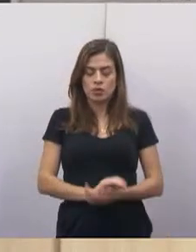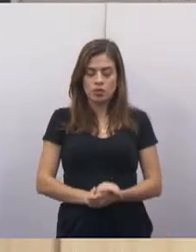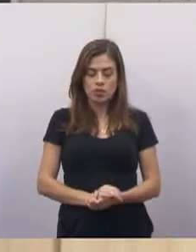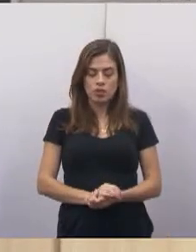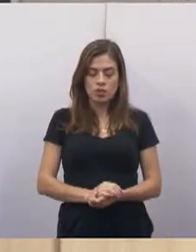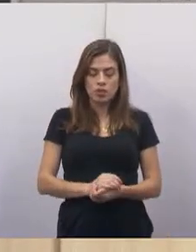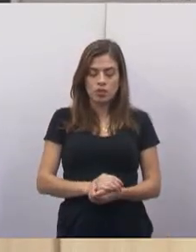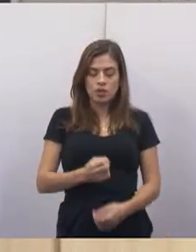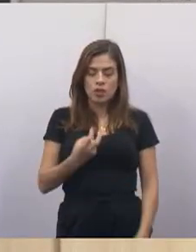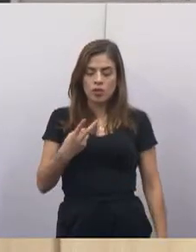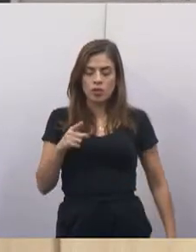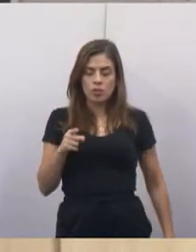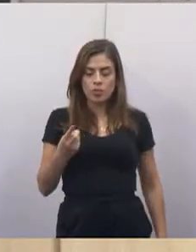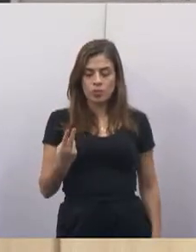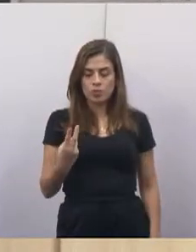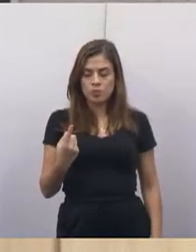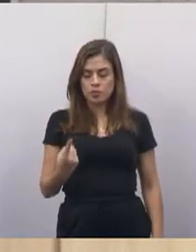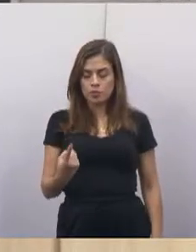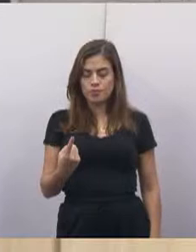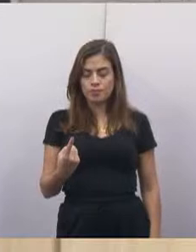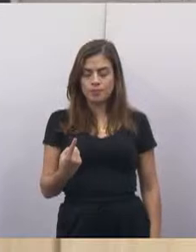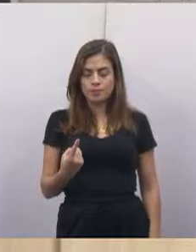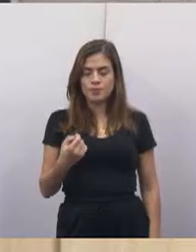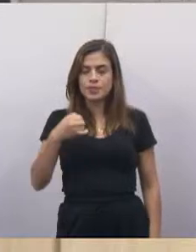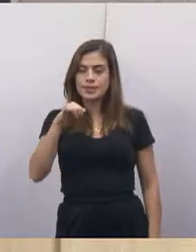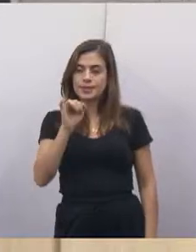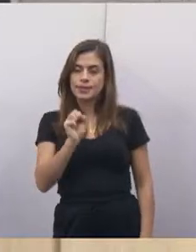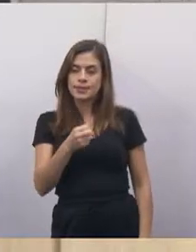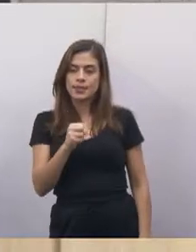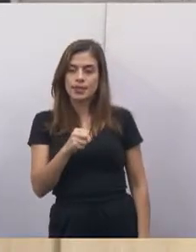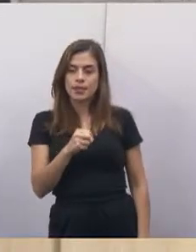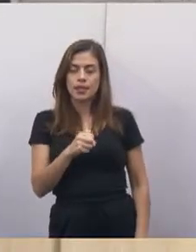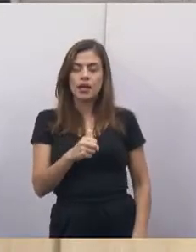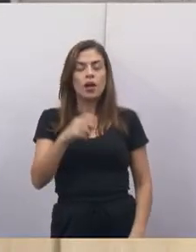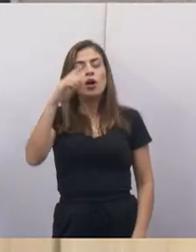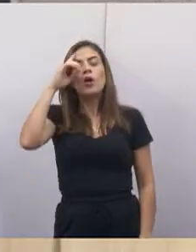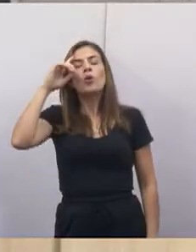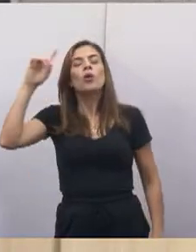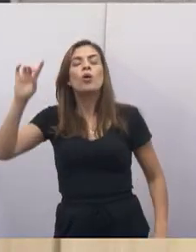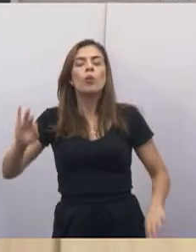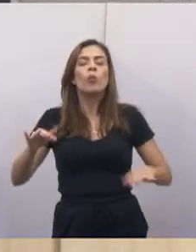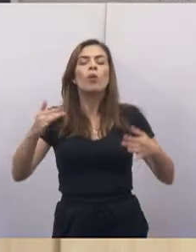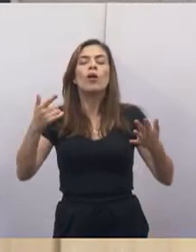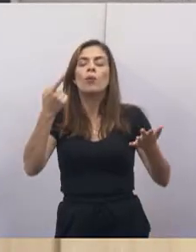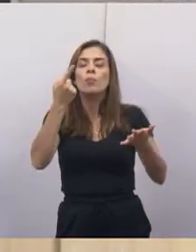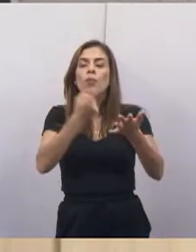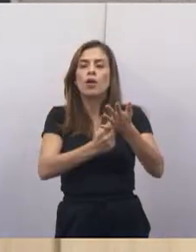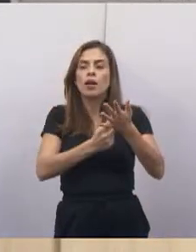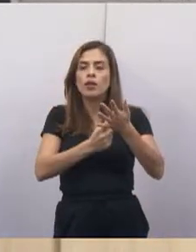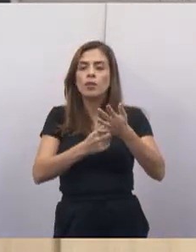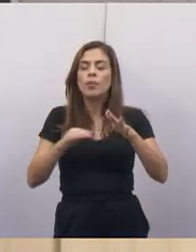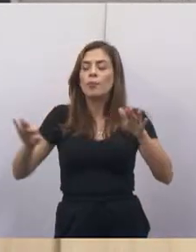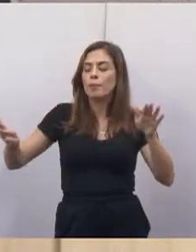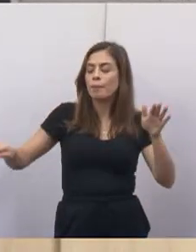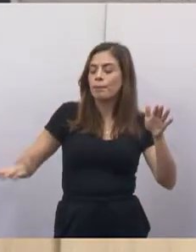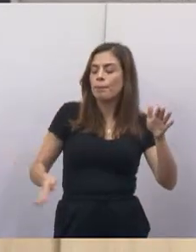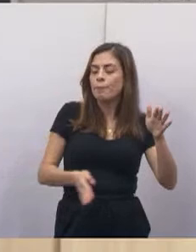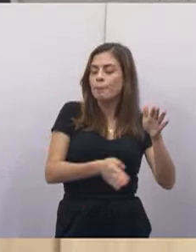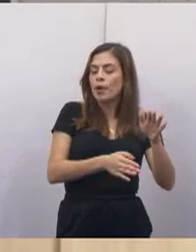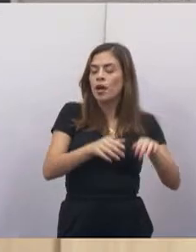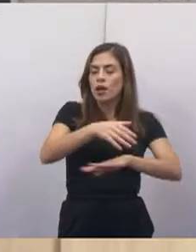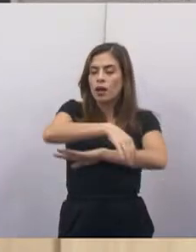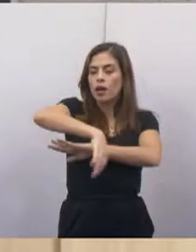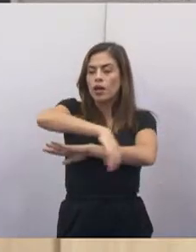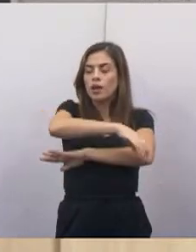2.1. Em caso positivo, qual a data prevista para o rebaixamento das referidas guias? Aguardo